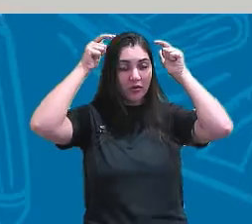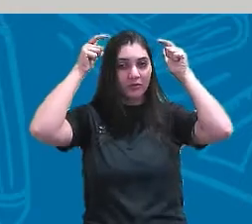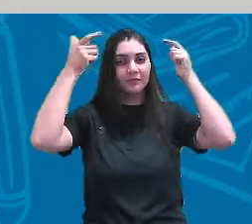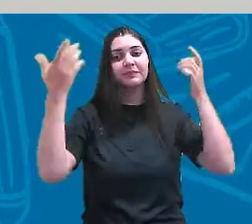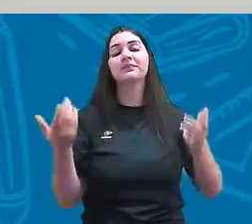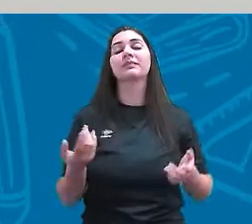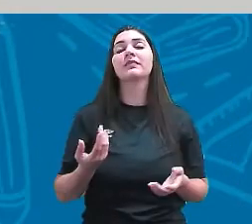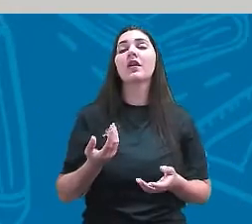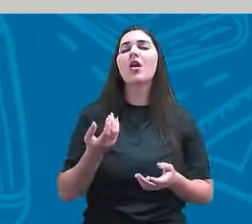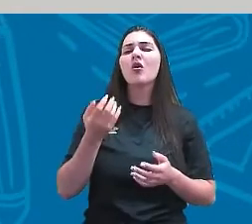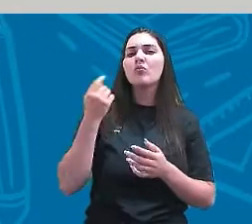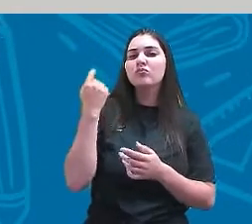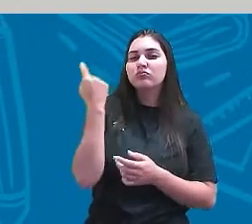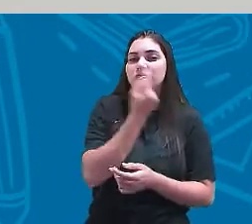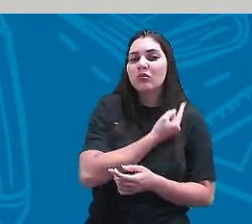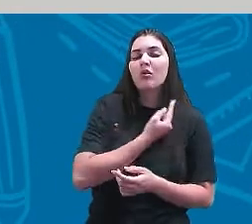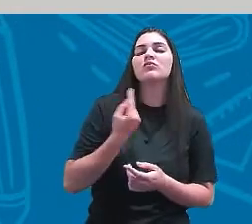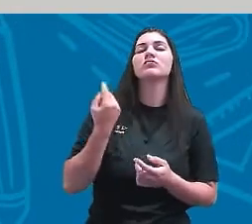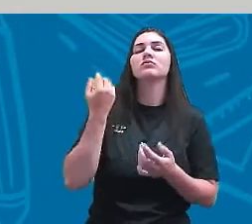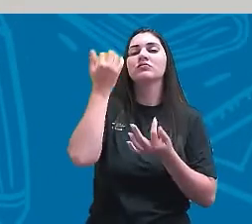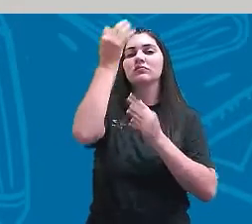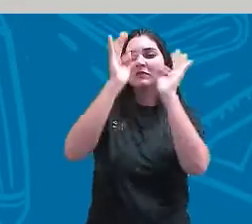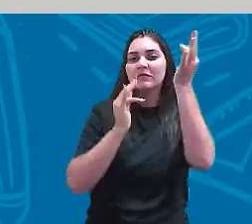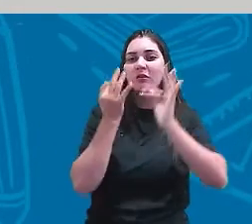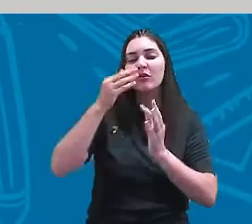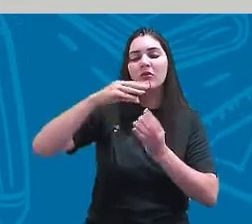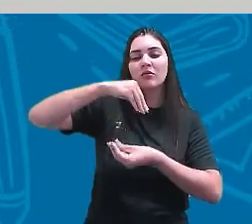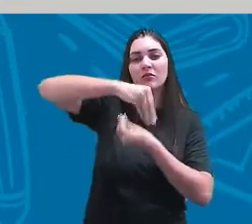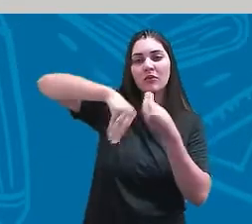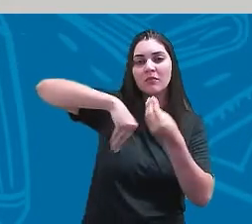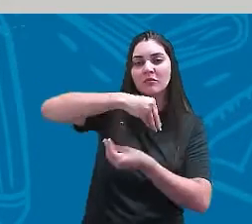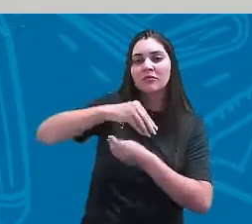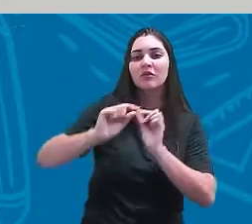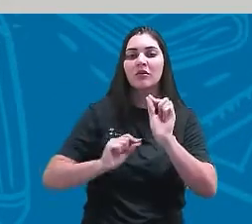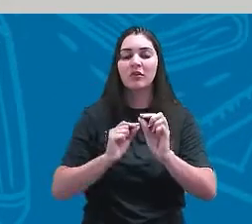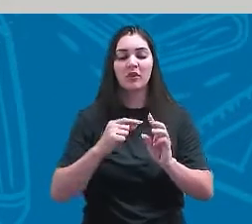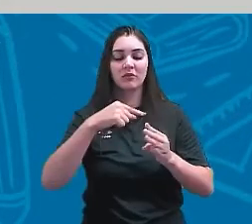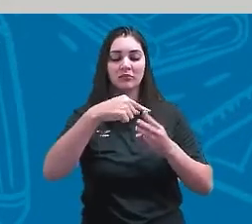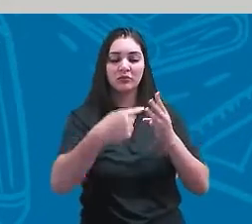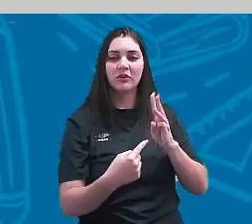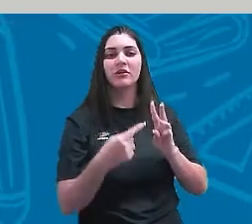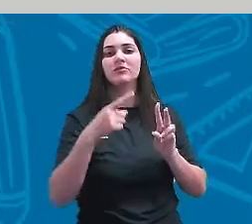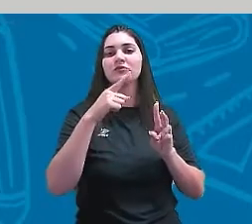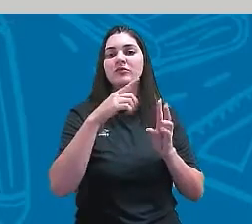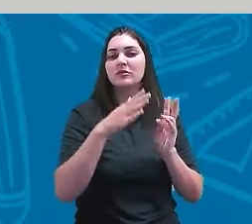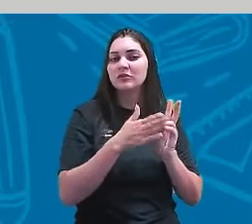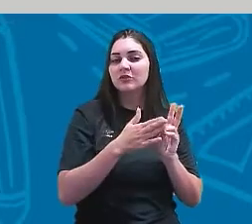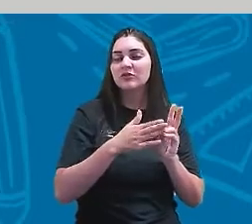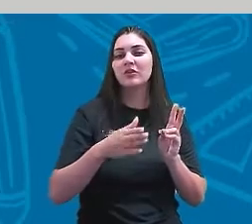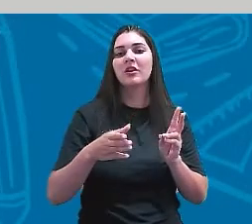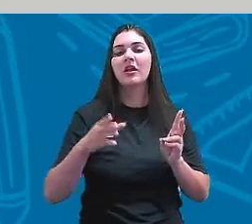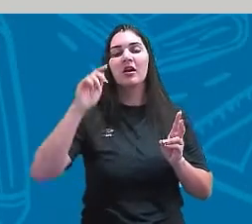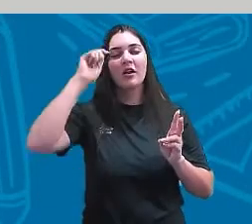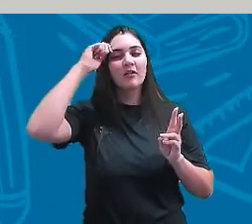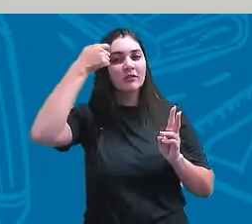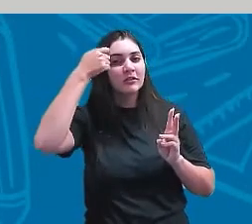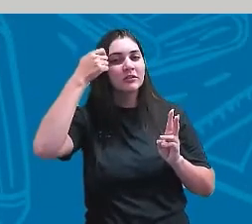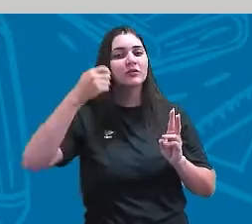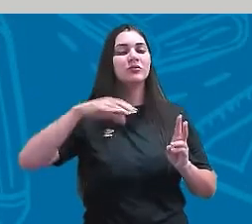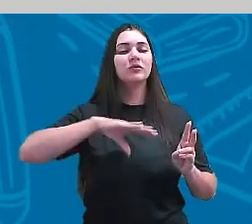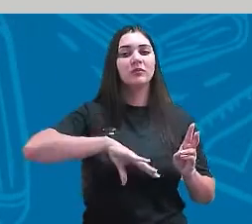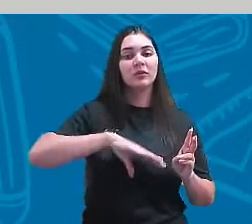a miscigenação de três povos, os indígenas, os africanos e os portugueses? Olha aí para vocês verem. Hoje